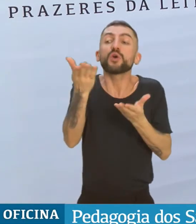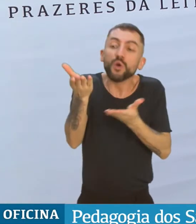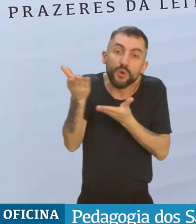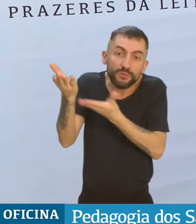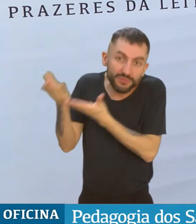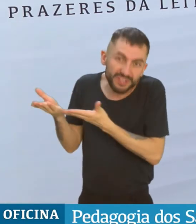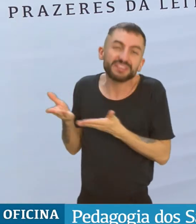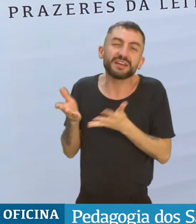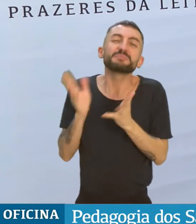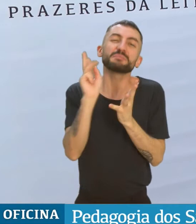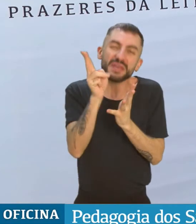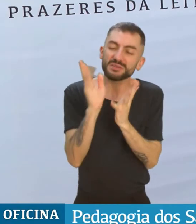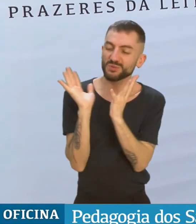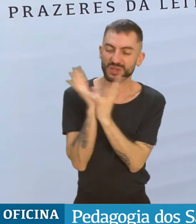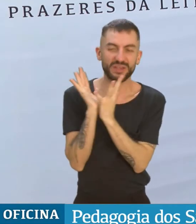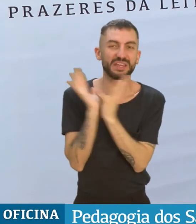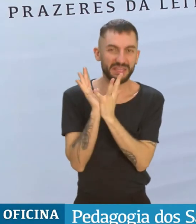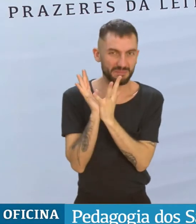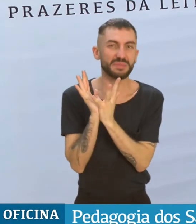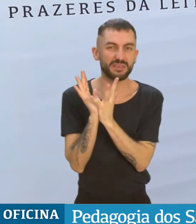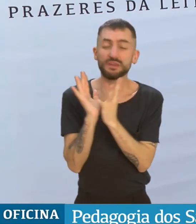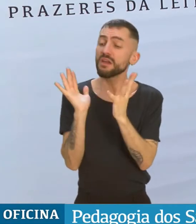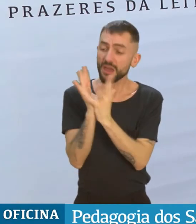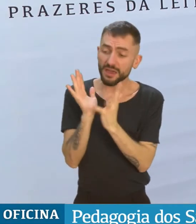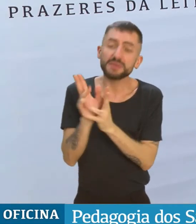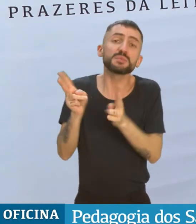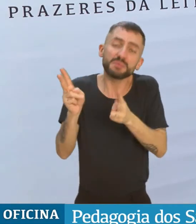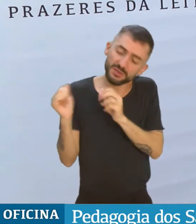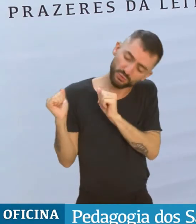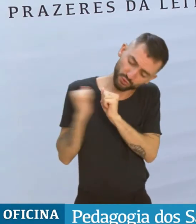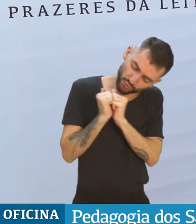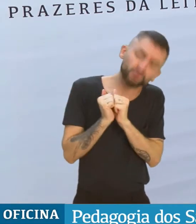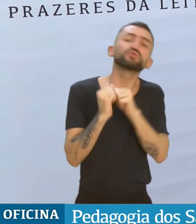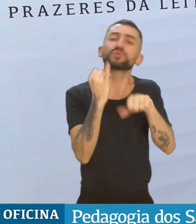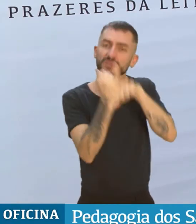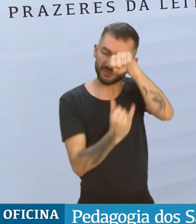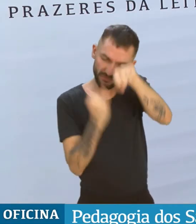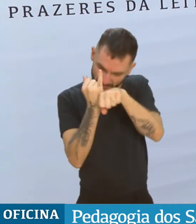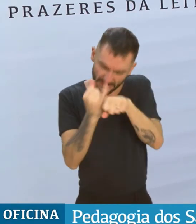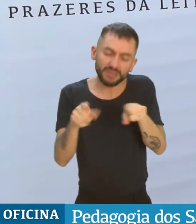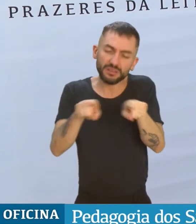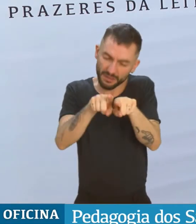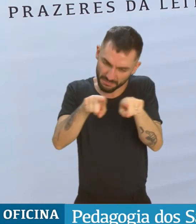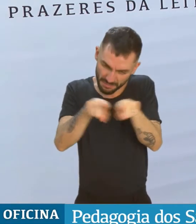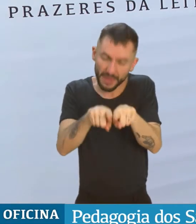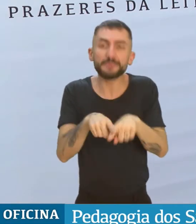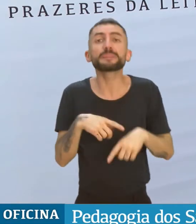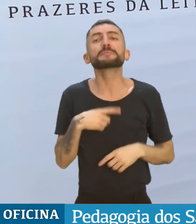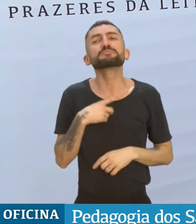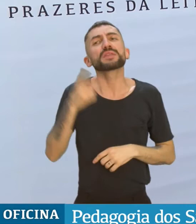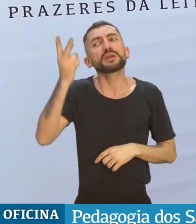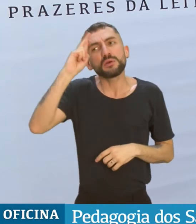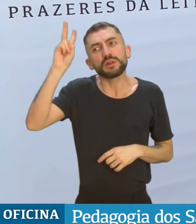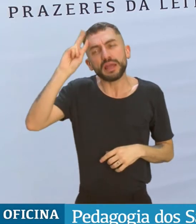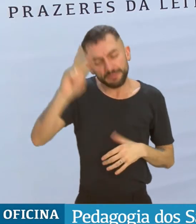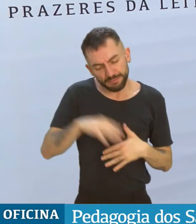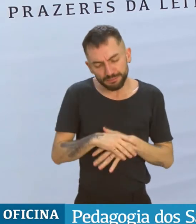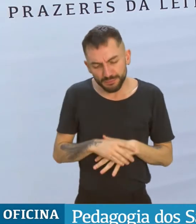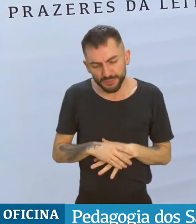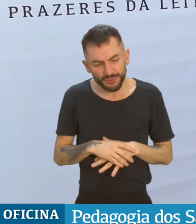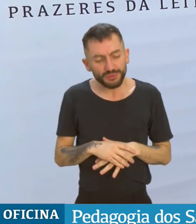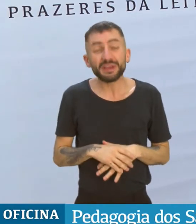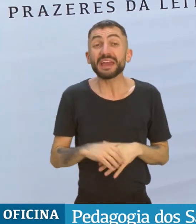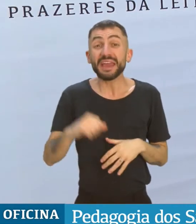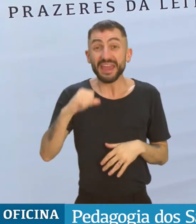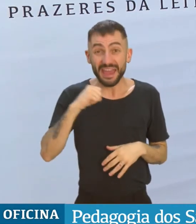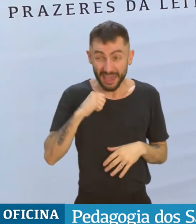esse seu coletivo, ele está junto com você durante essa apresentação. Eu lembro que uma das coisas que não